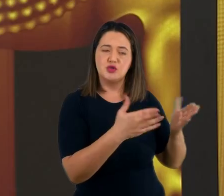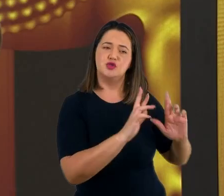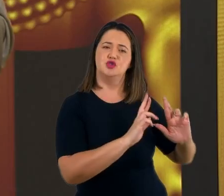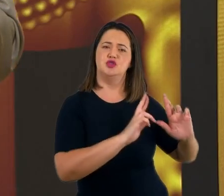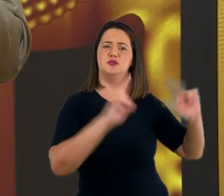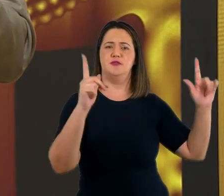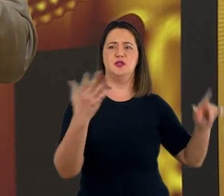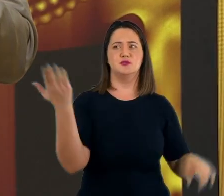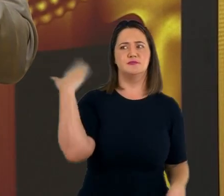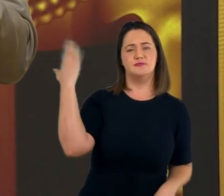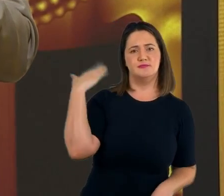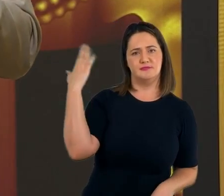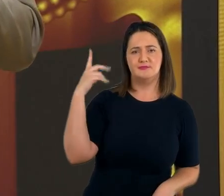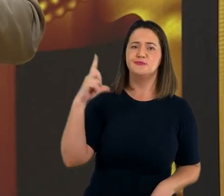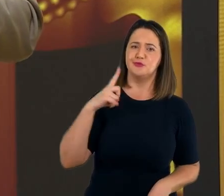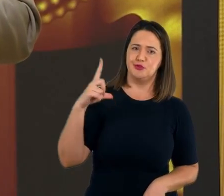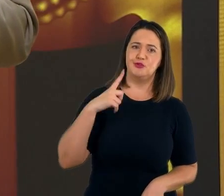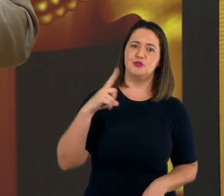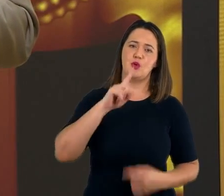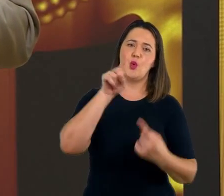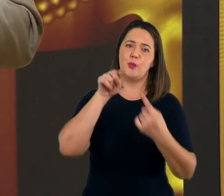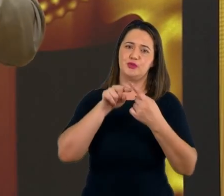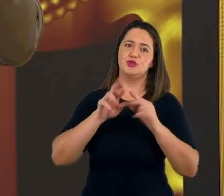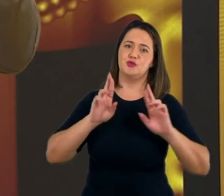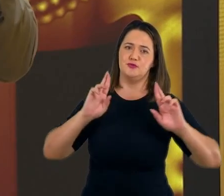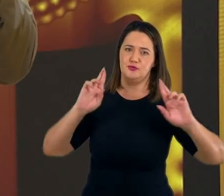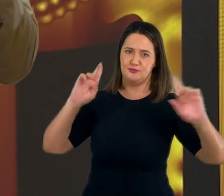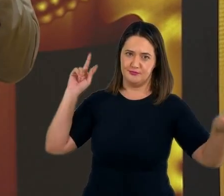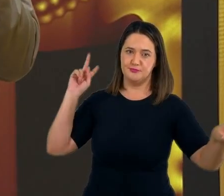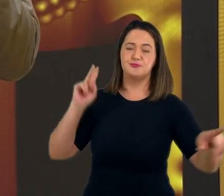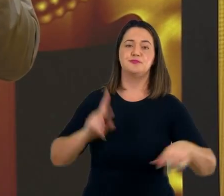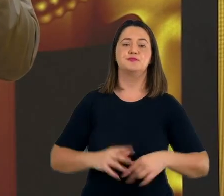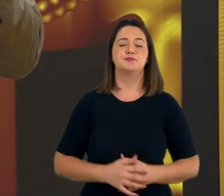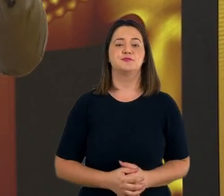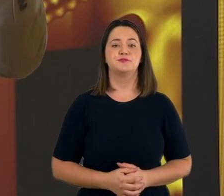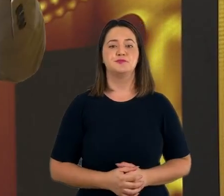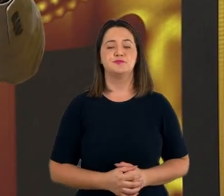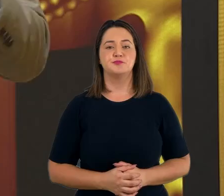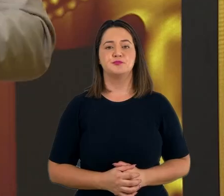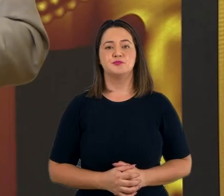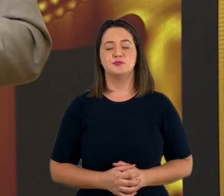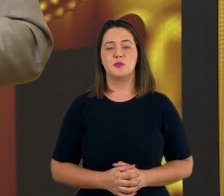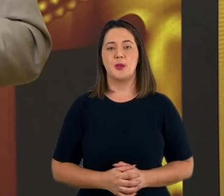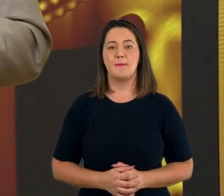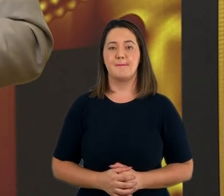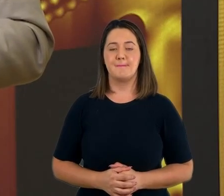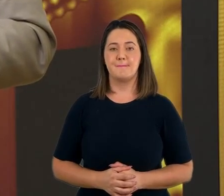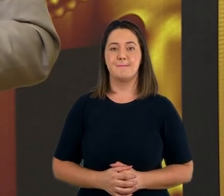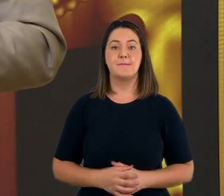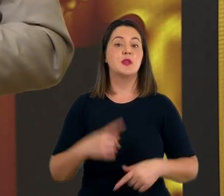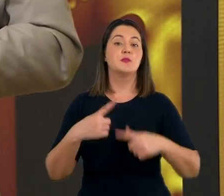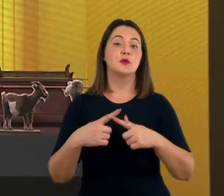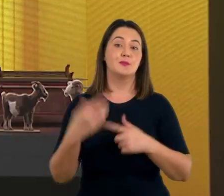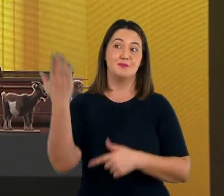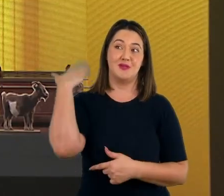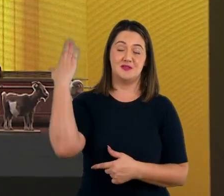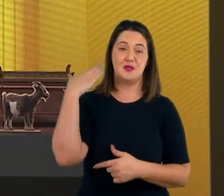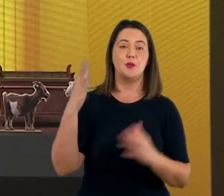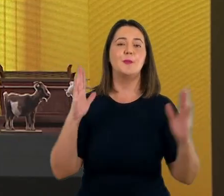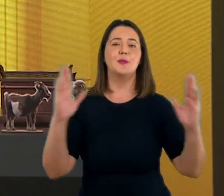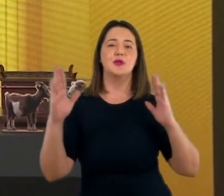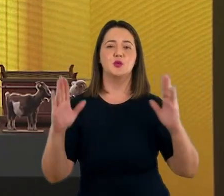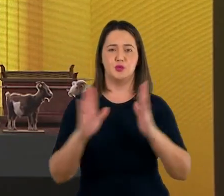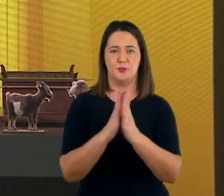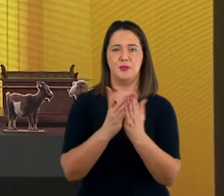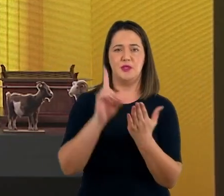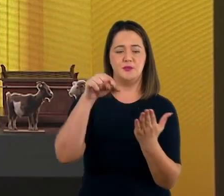observância, atualmente, ocorre de forma bem diferente daquela que acontecia nos tempos da Bíblia. É que